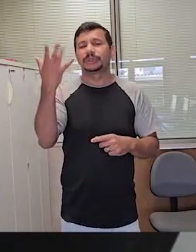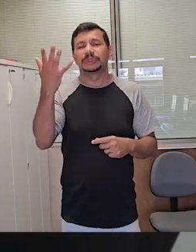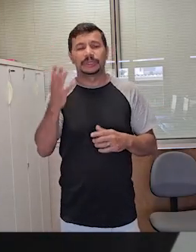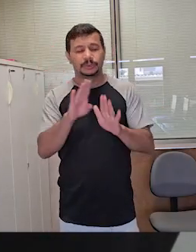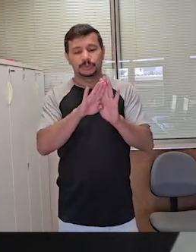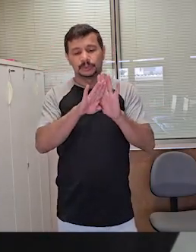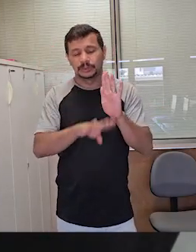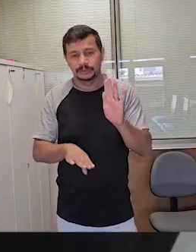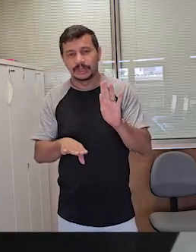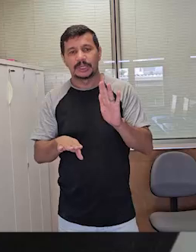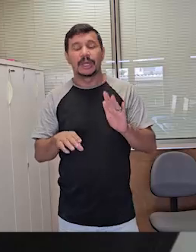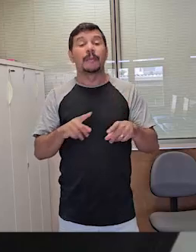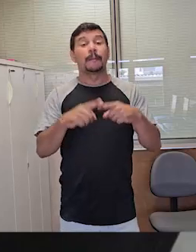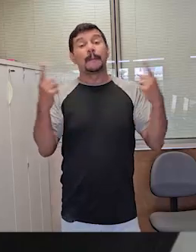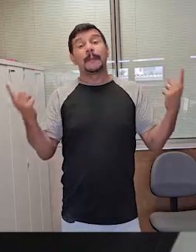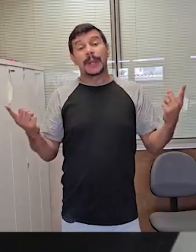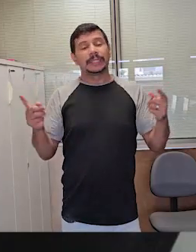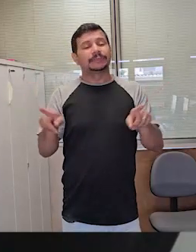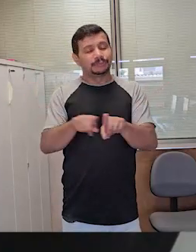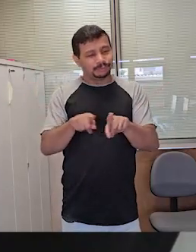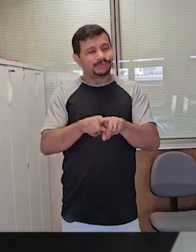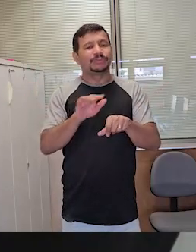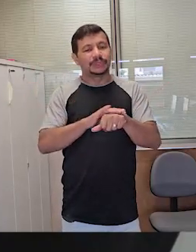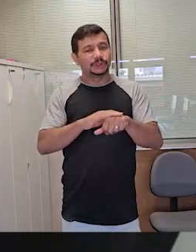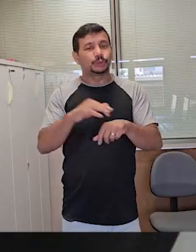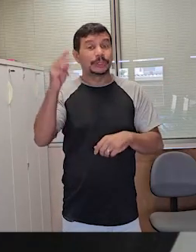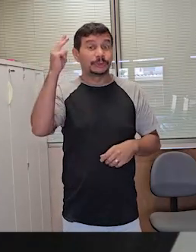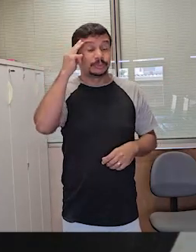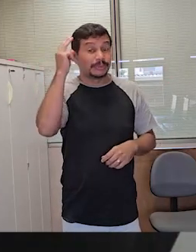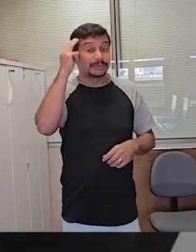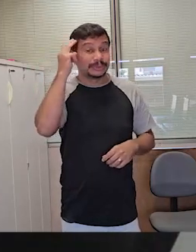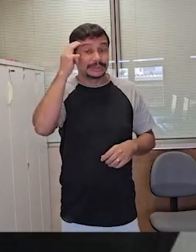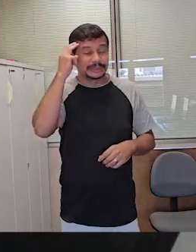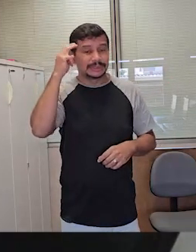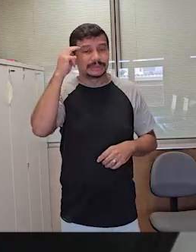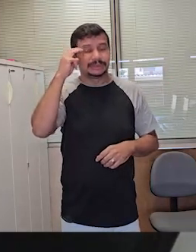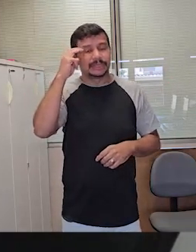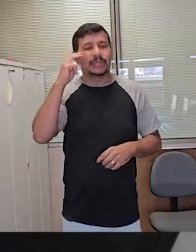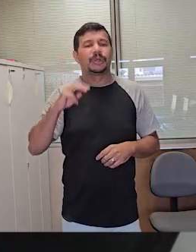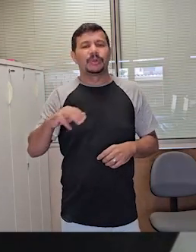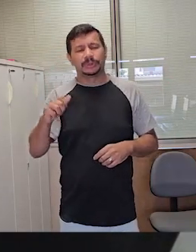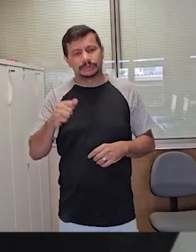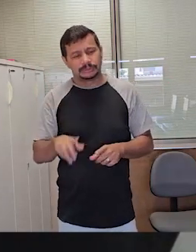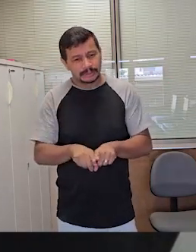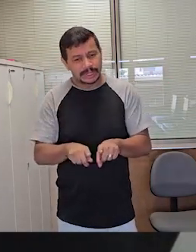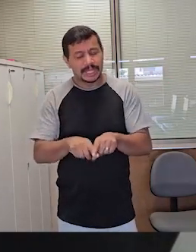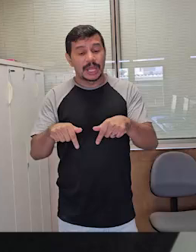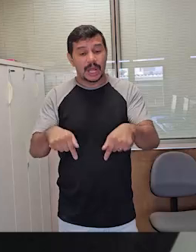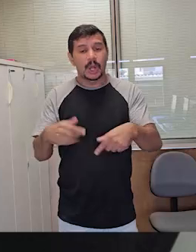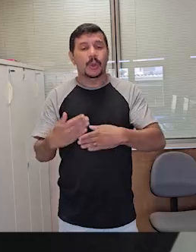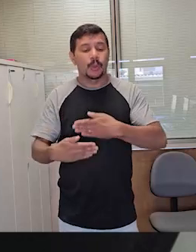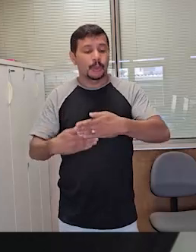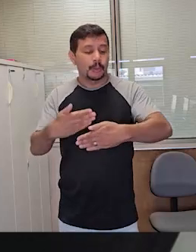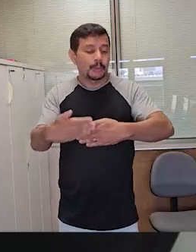mental, né? Você tem outras doenças que vão aparecer lá com a época da pandemia e que agora também continuam vai